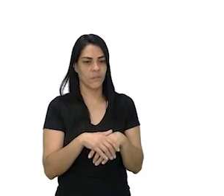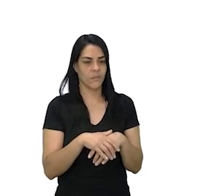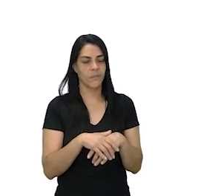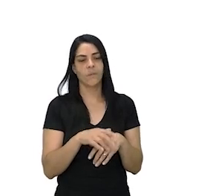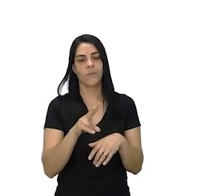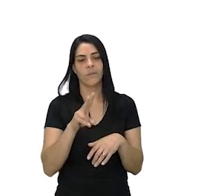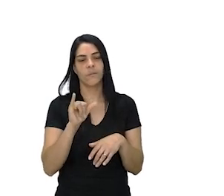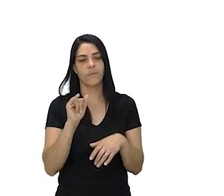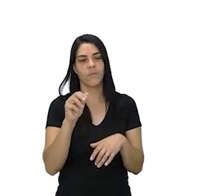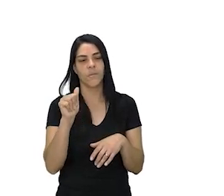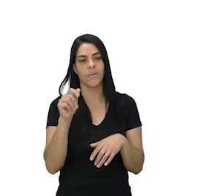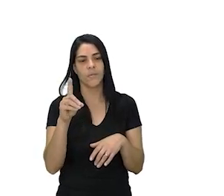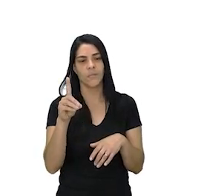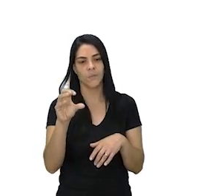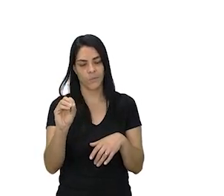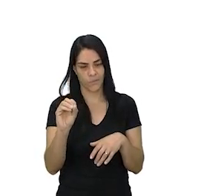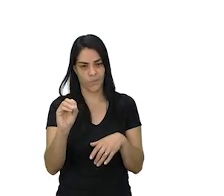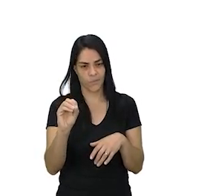frente,